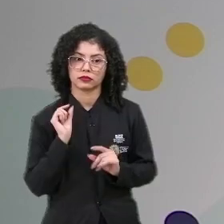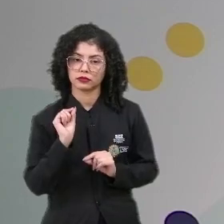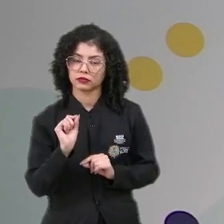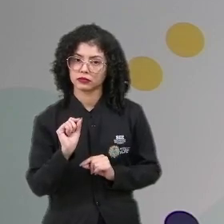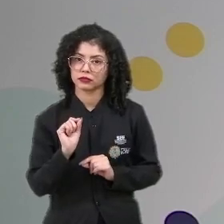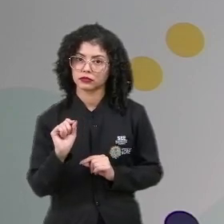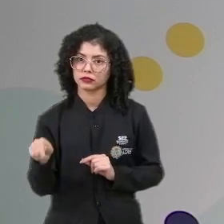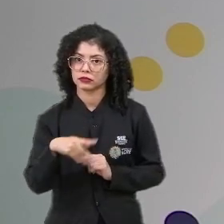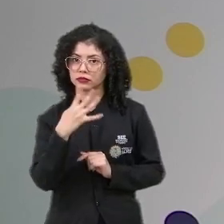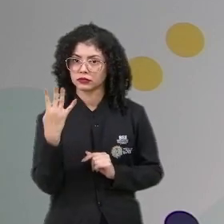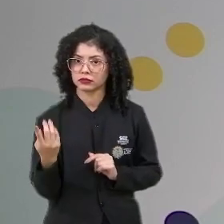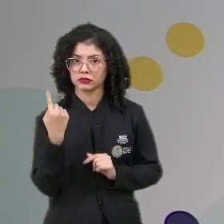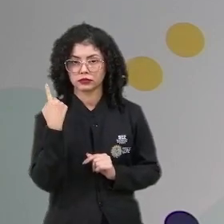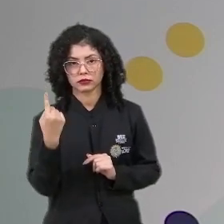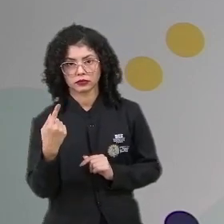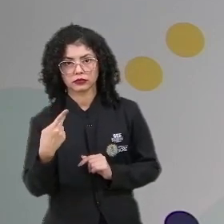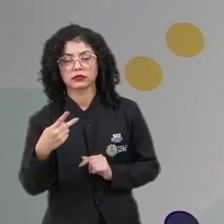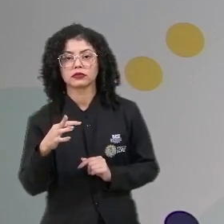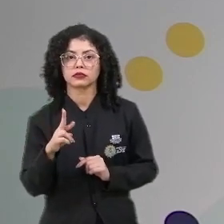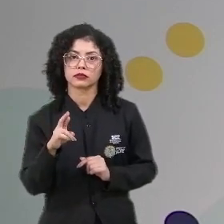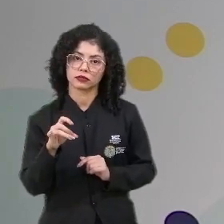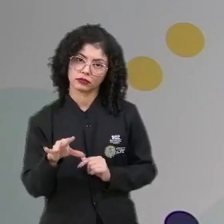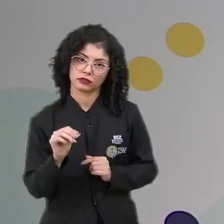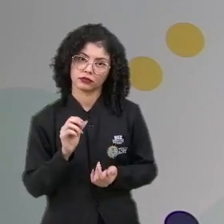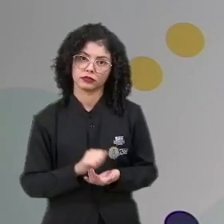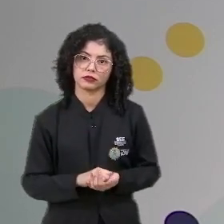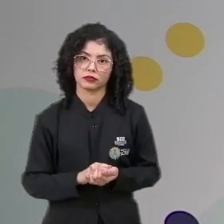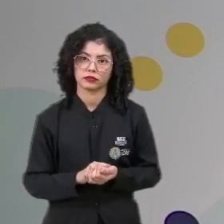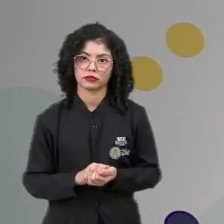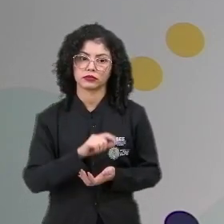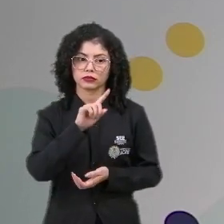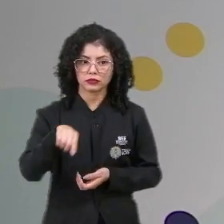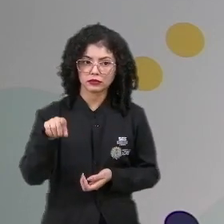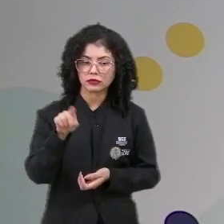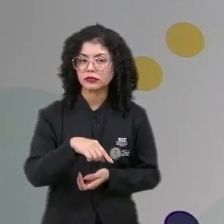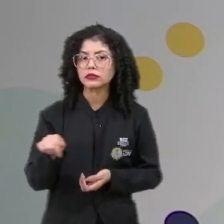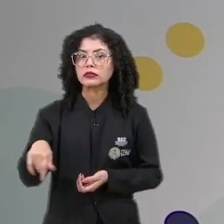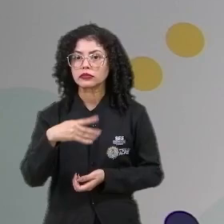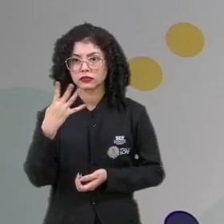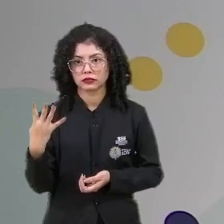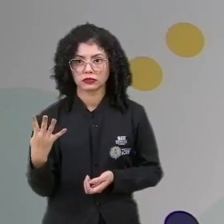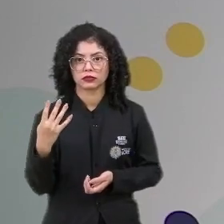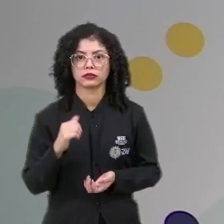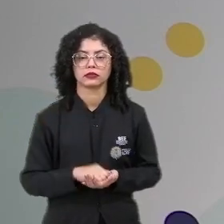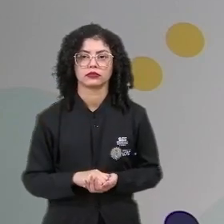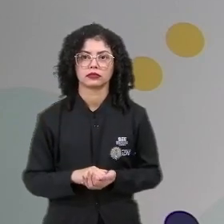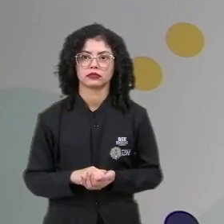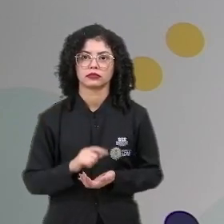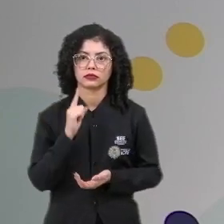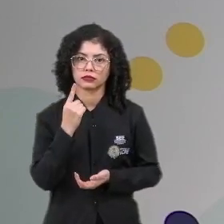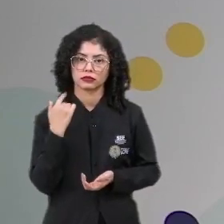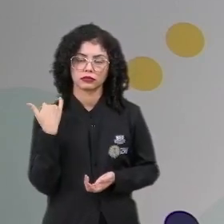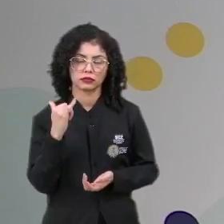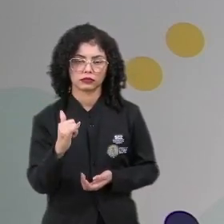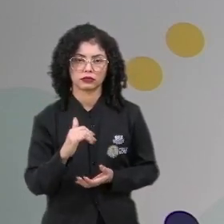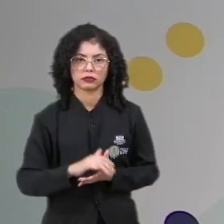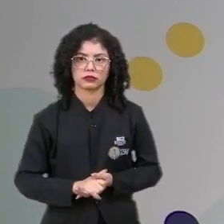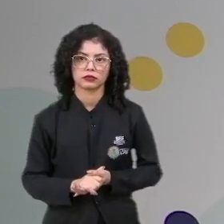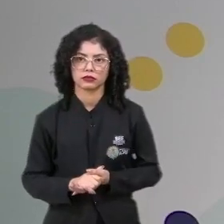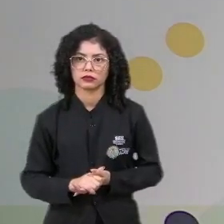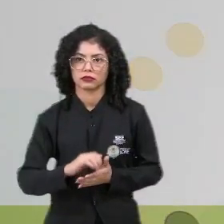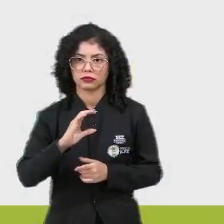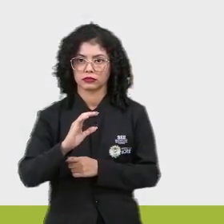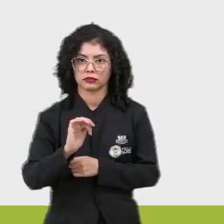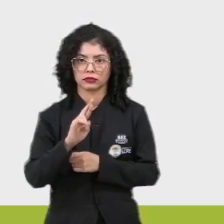ele vai ter uma quantidade de um próton, e se ele for neutro, ele vai ter a quantidade de um elétron, ou seja, uma